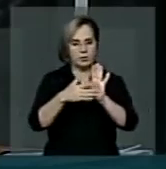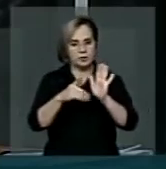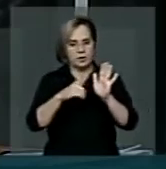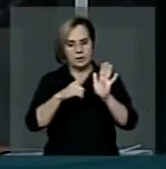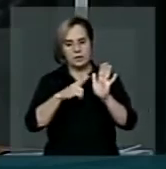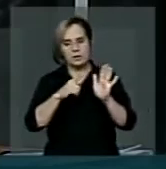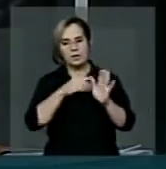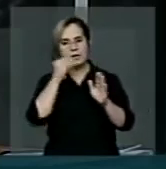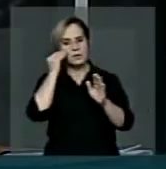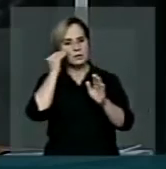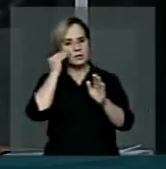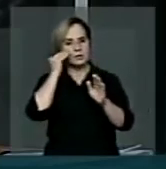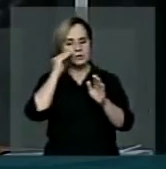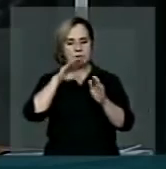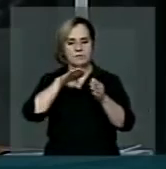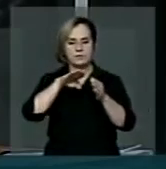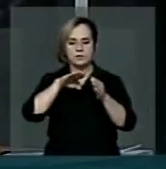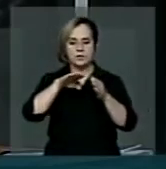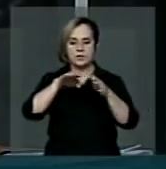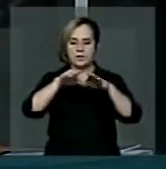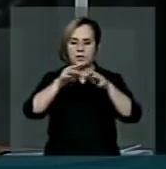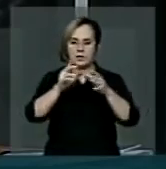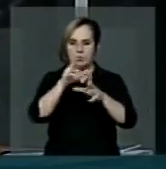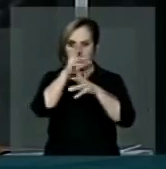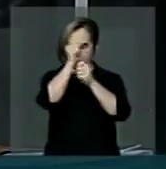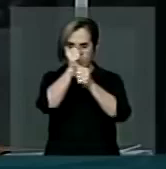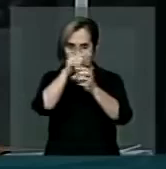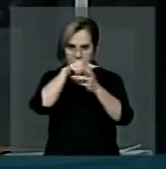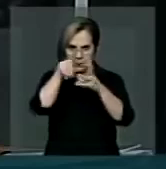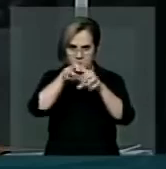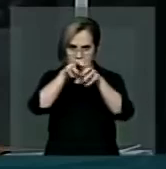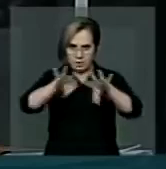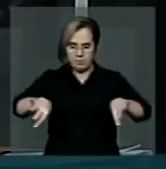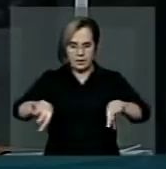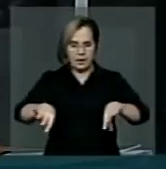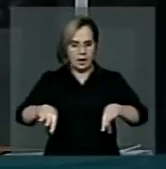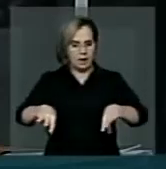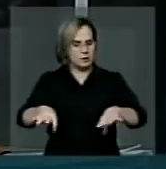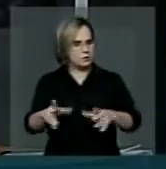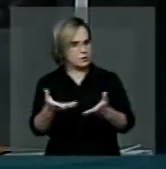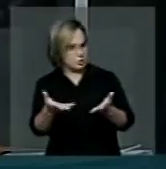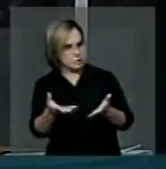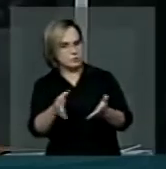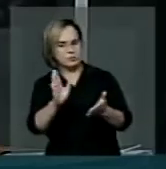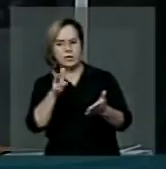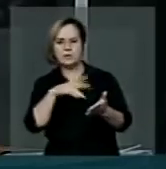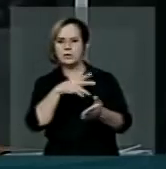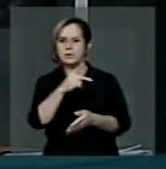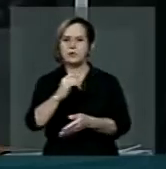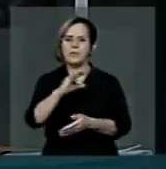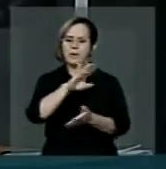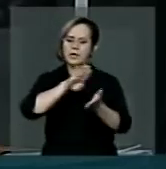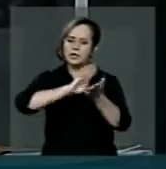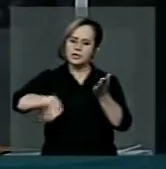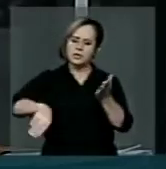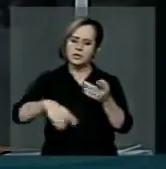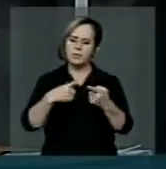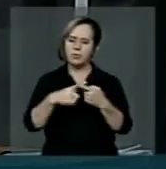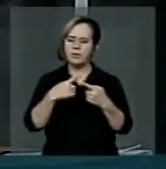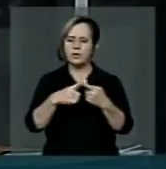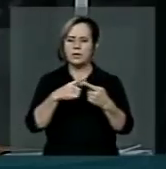a separação de poderes. Só esse ponto já eliminaria a PEC, porque dá